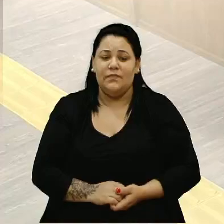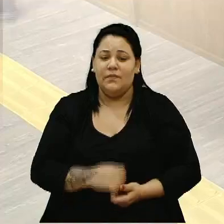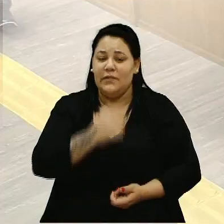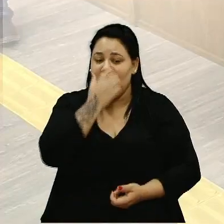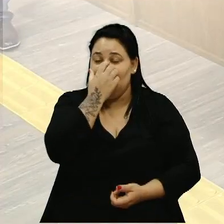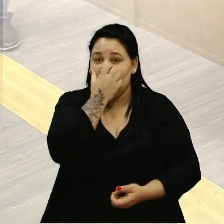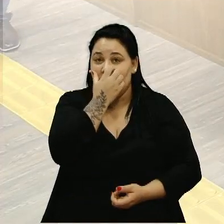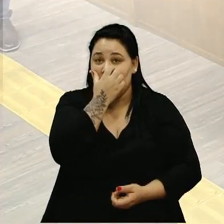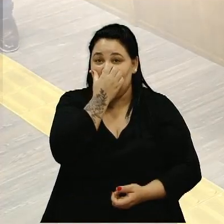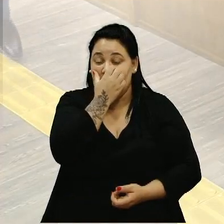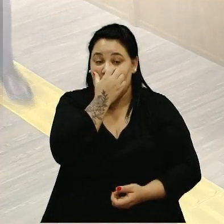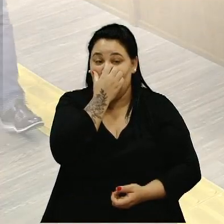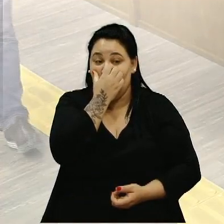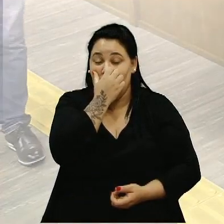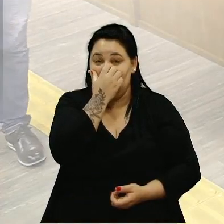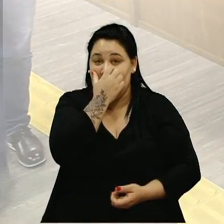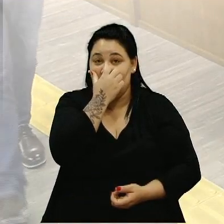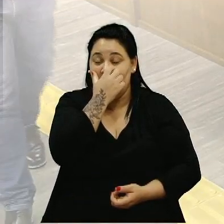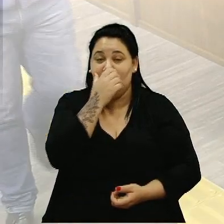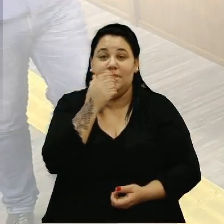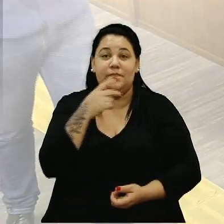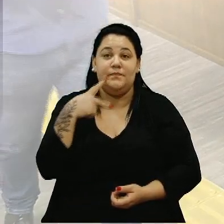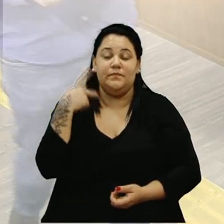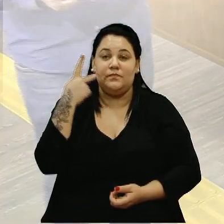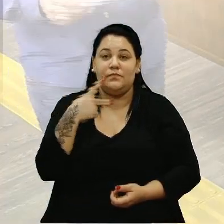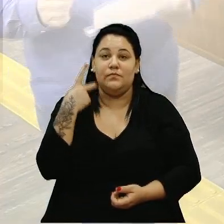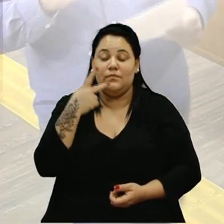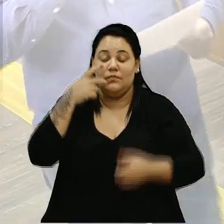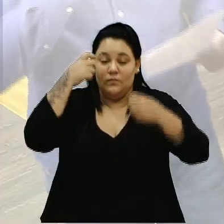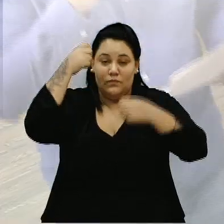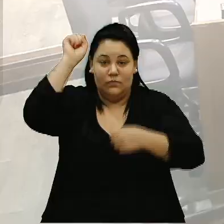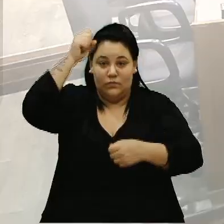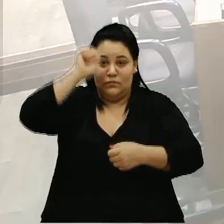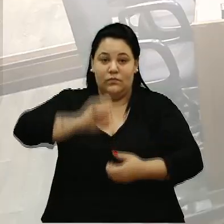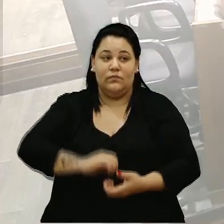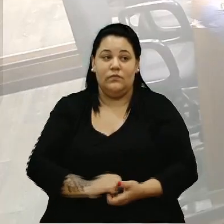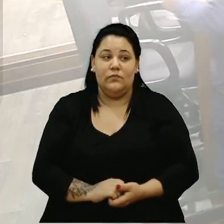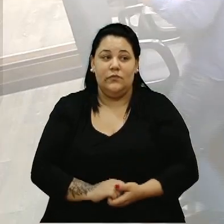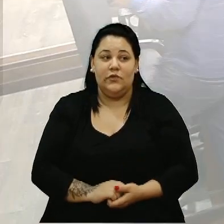Grande expediente. Próximo vereador inscrito, o vereador Clóvis Xuxa,